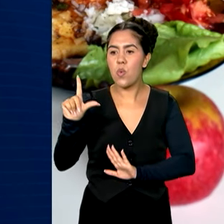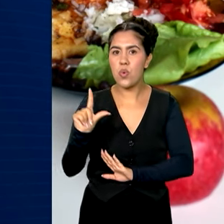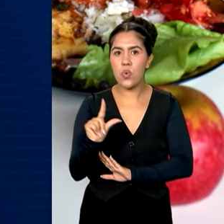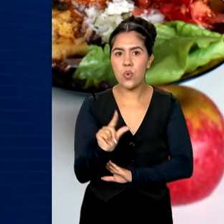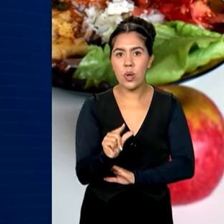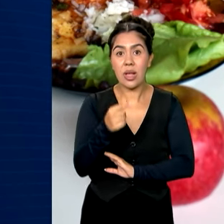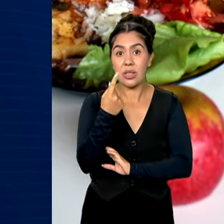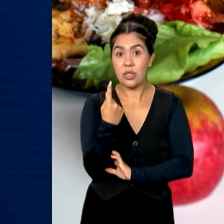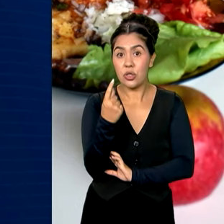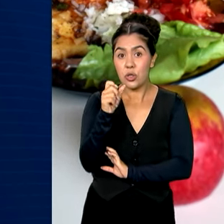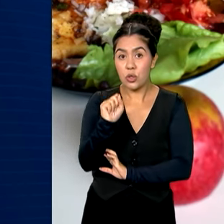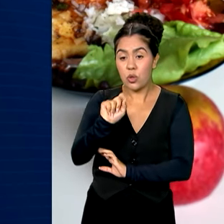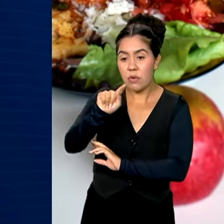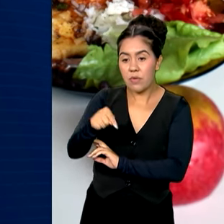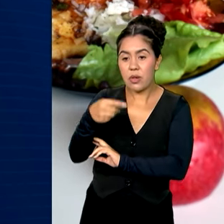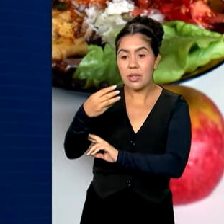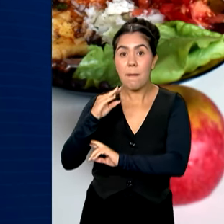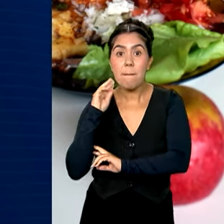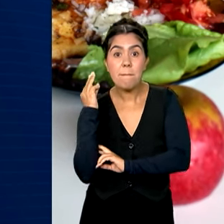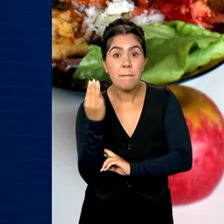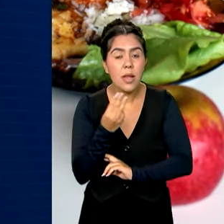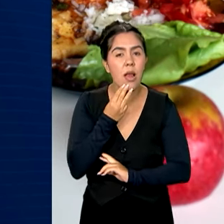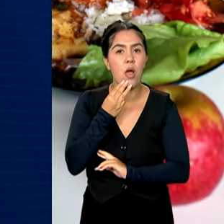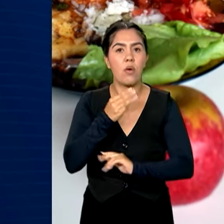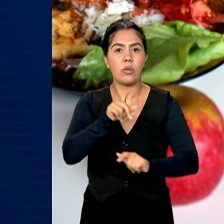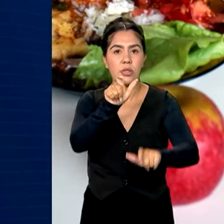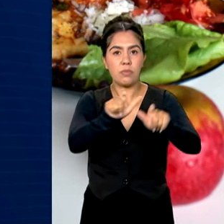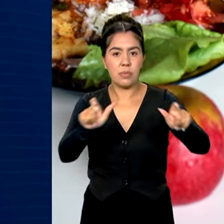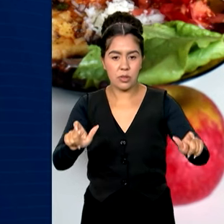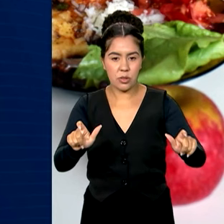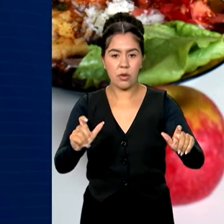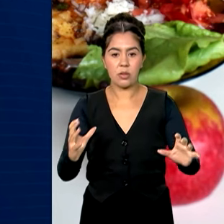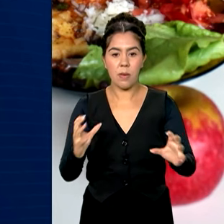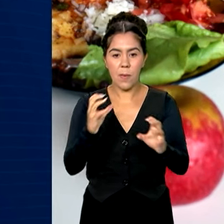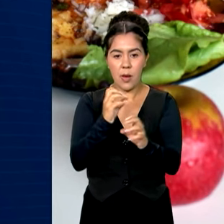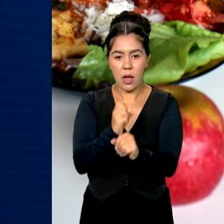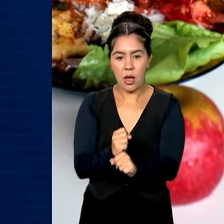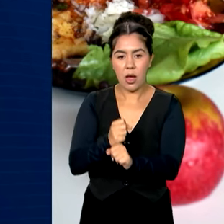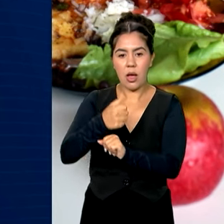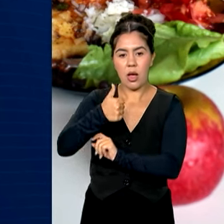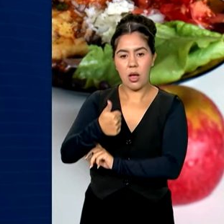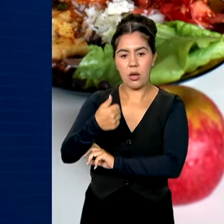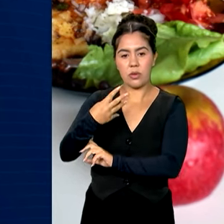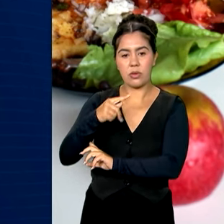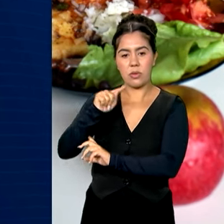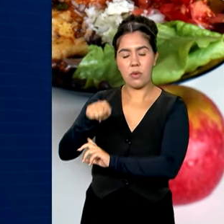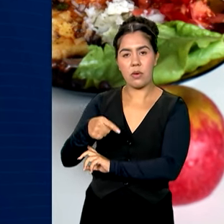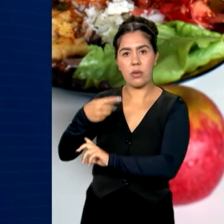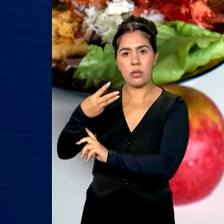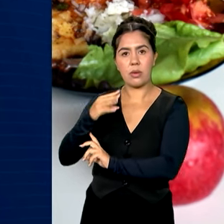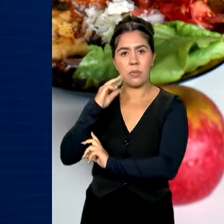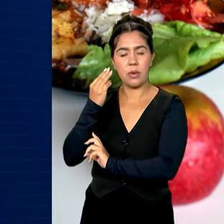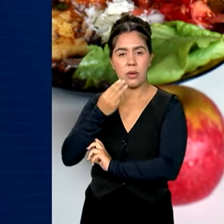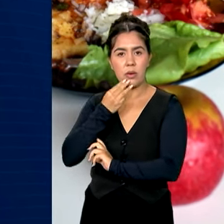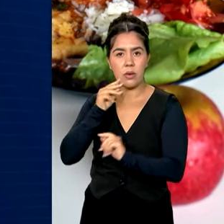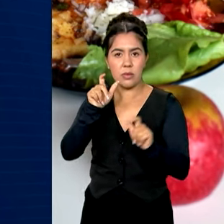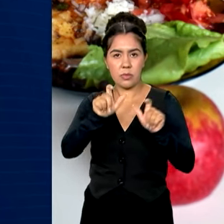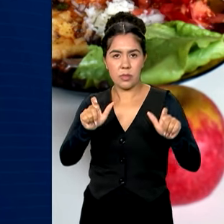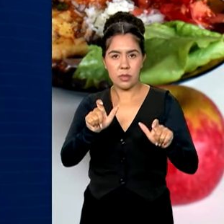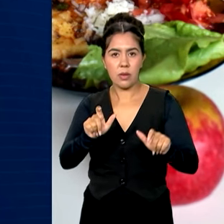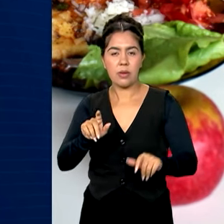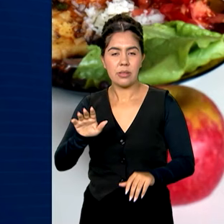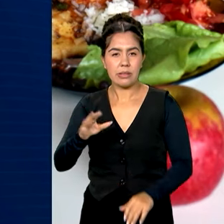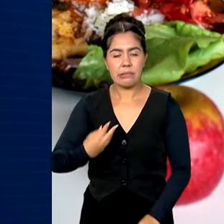de 18,3 milhões para 14,3 milhões de brasileiros nessa